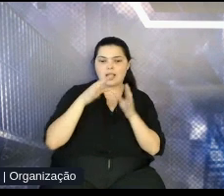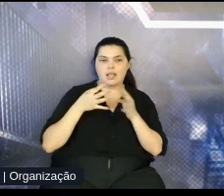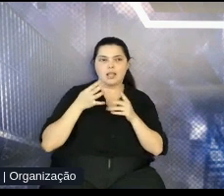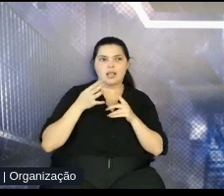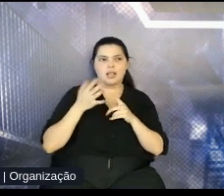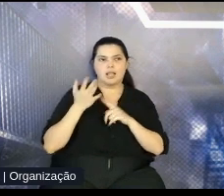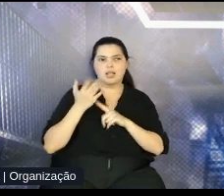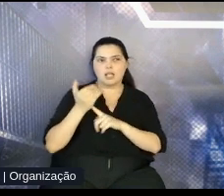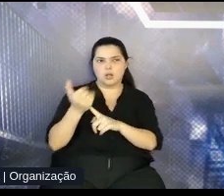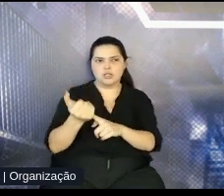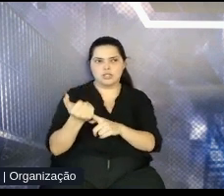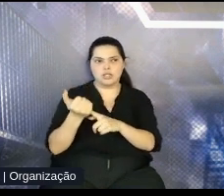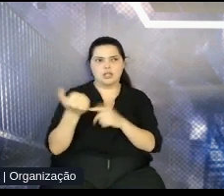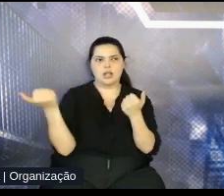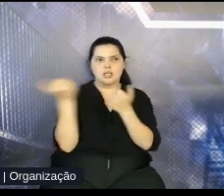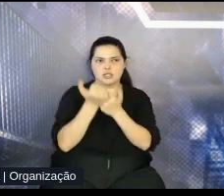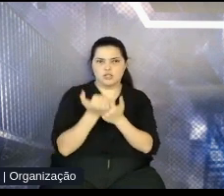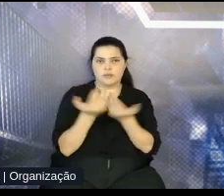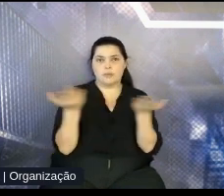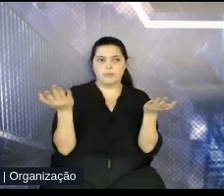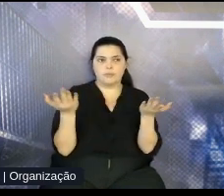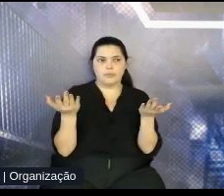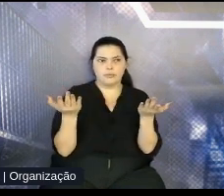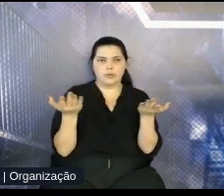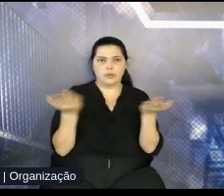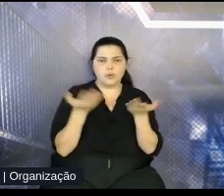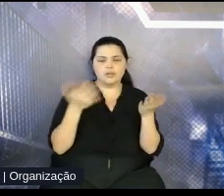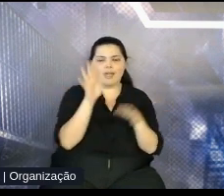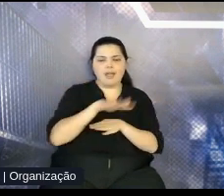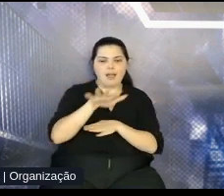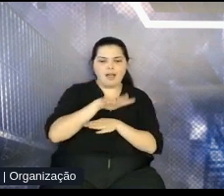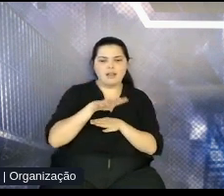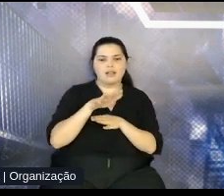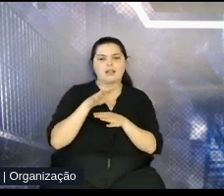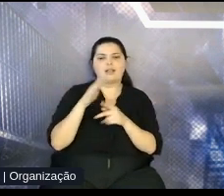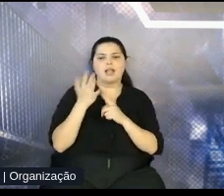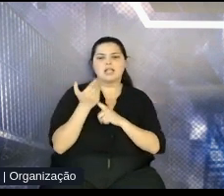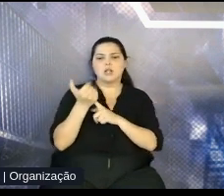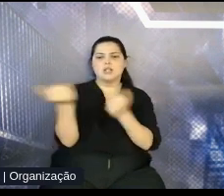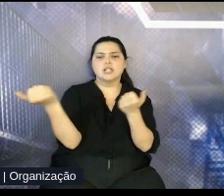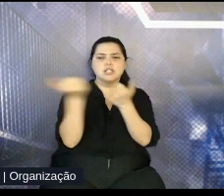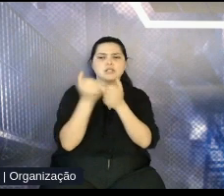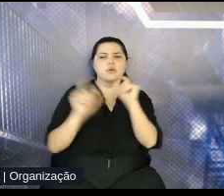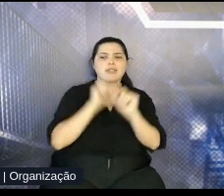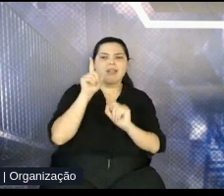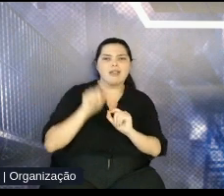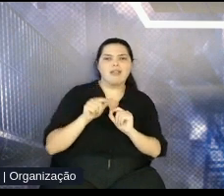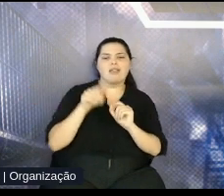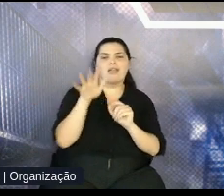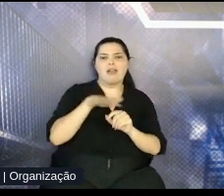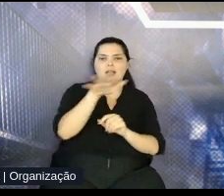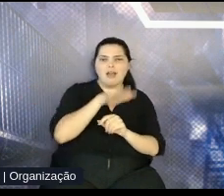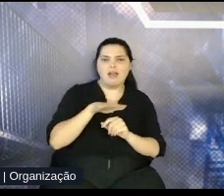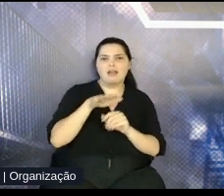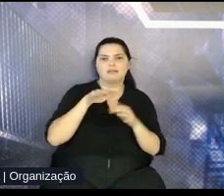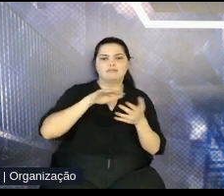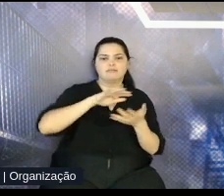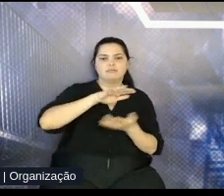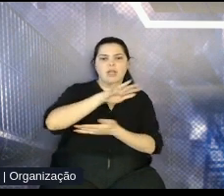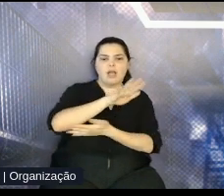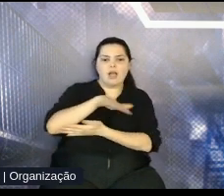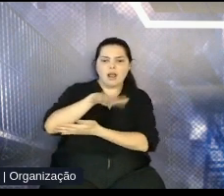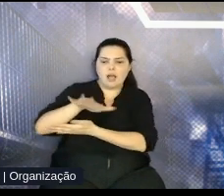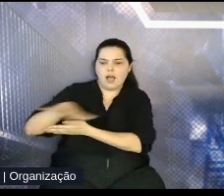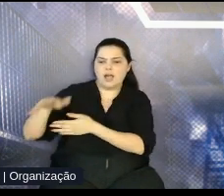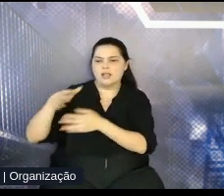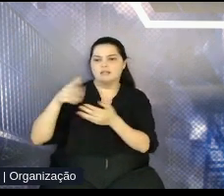assistiva. Então, hoje, o que é essa área de tecnologia assistiva, né? ela é uma área interdisciplinar que envolve